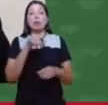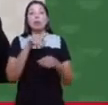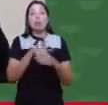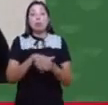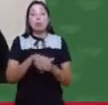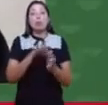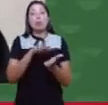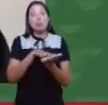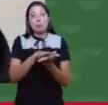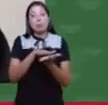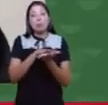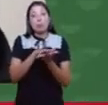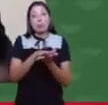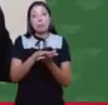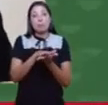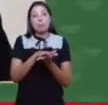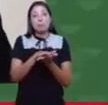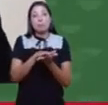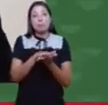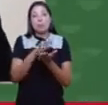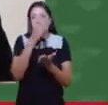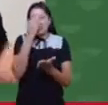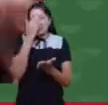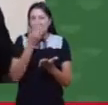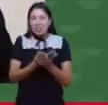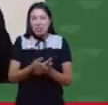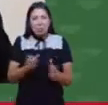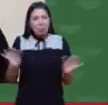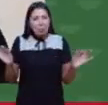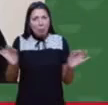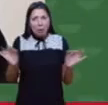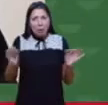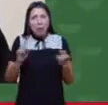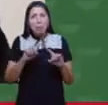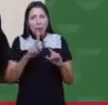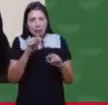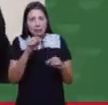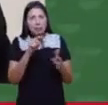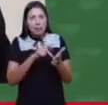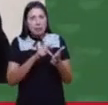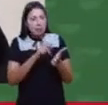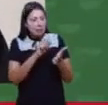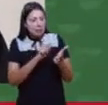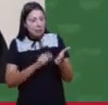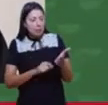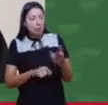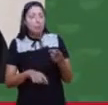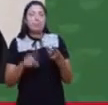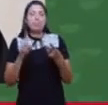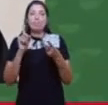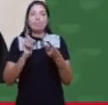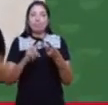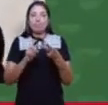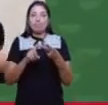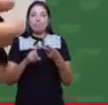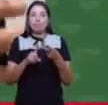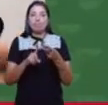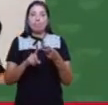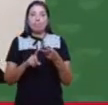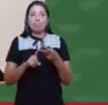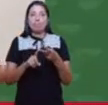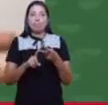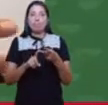votos impressos. É inacreditável, mas é o que está escrito. Segundo,